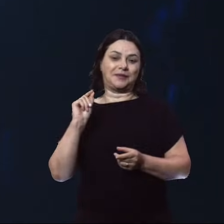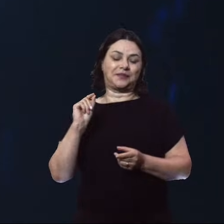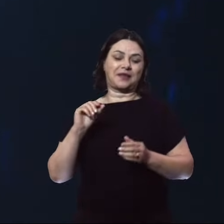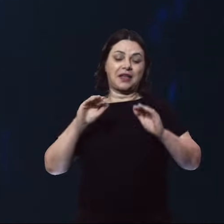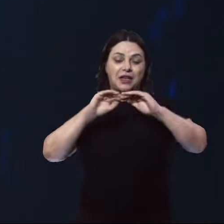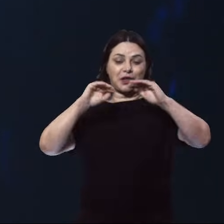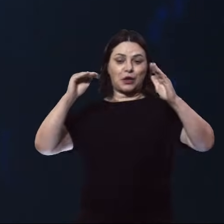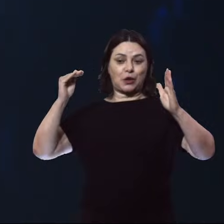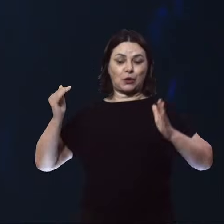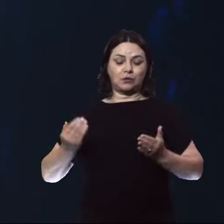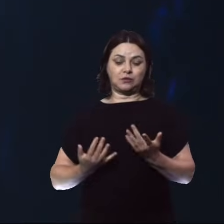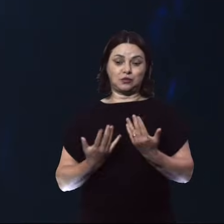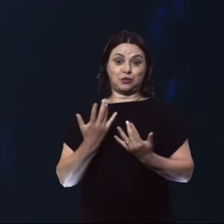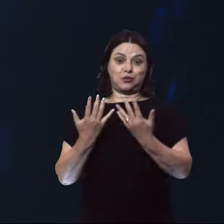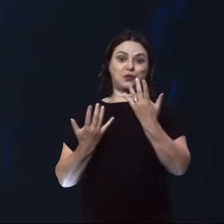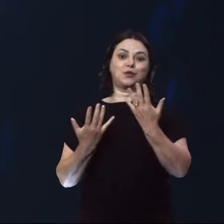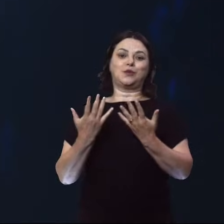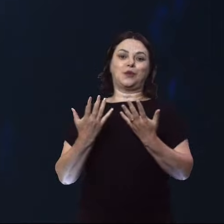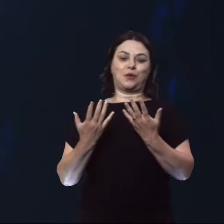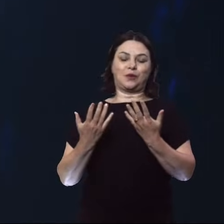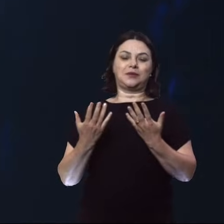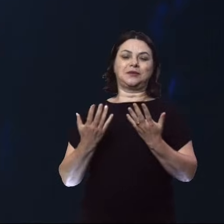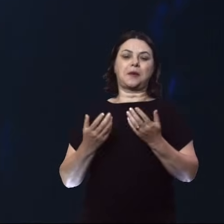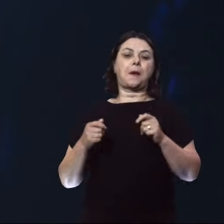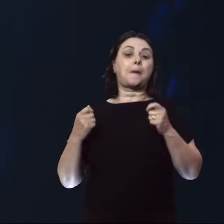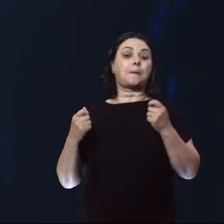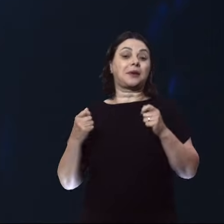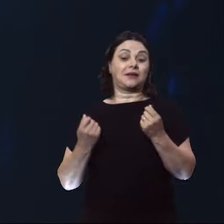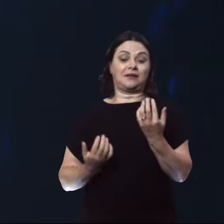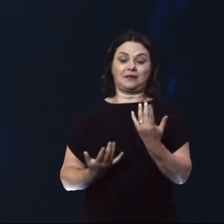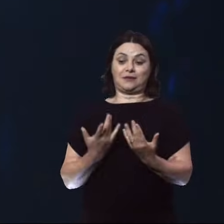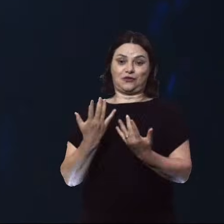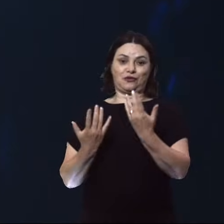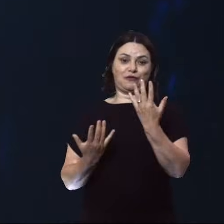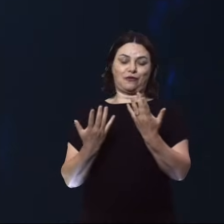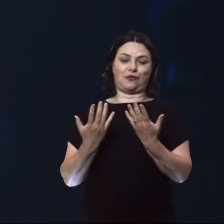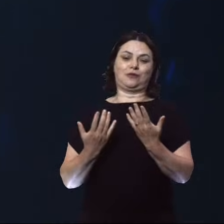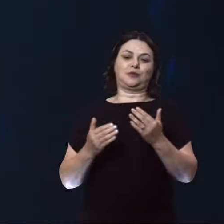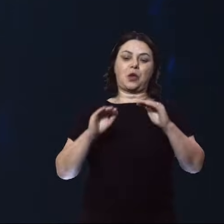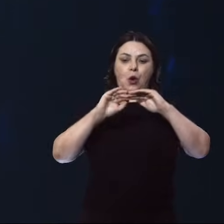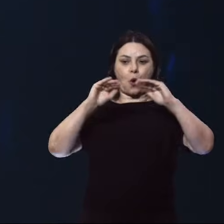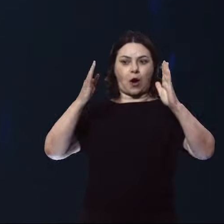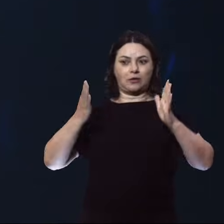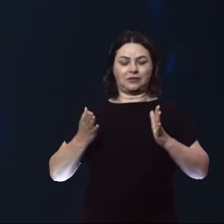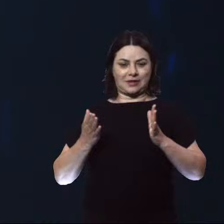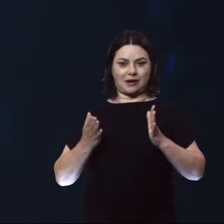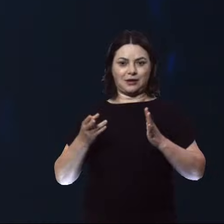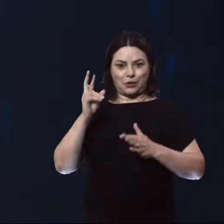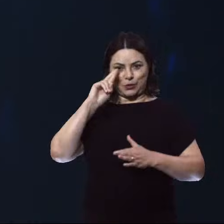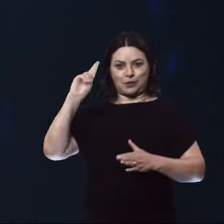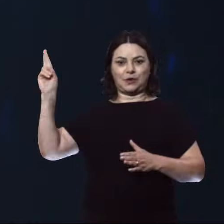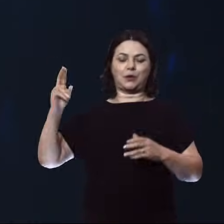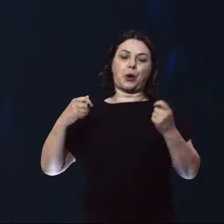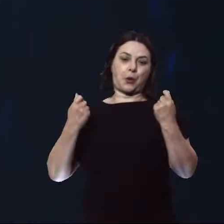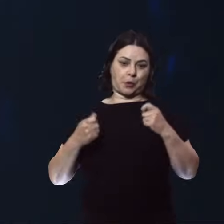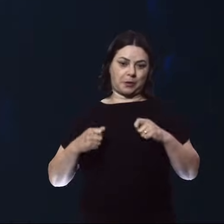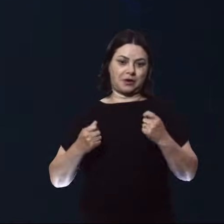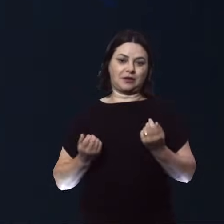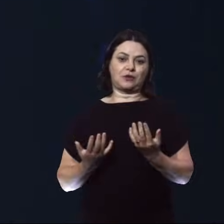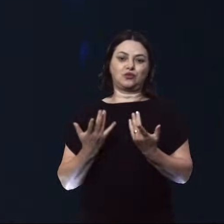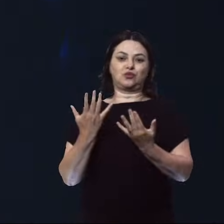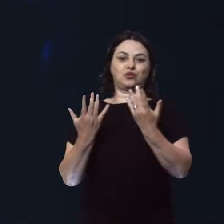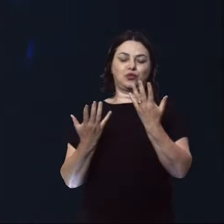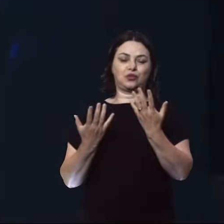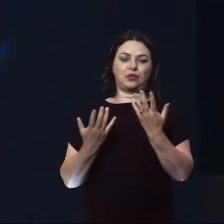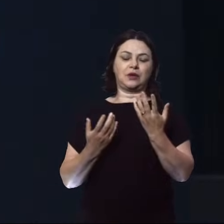são levantados para que se coloque fogo neles, para que se ateie uma chama. E durante todo o mês de dezembro, Deus